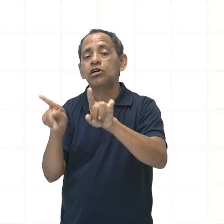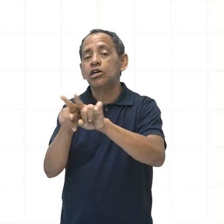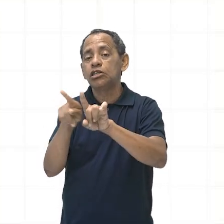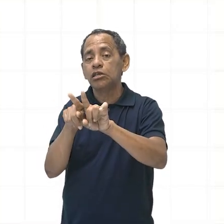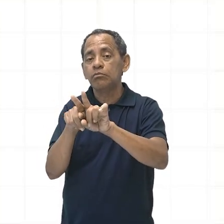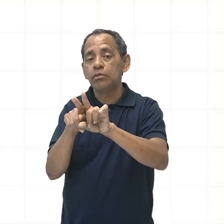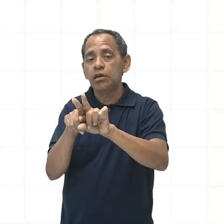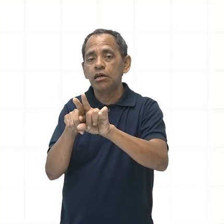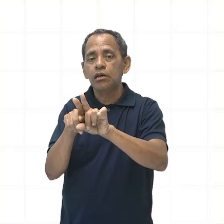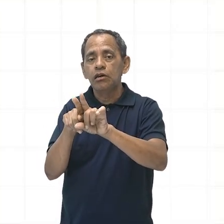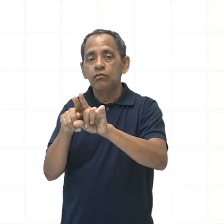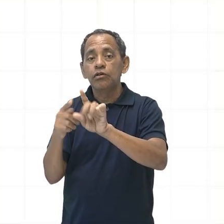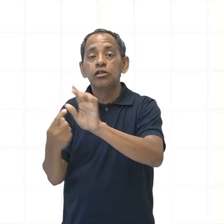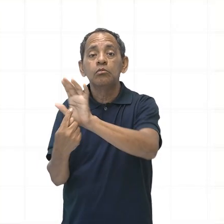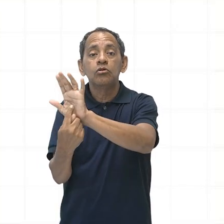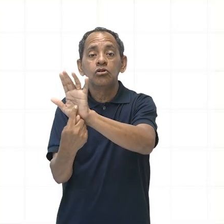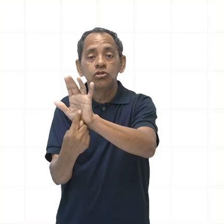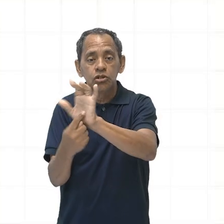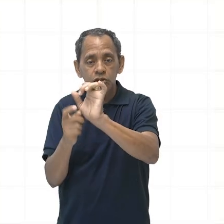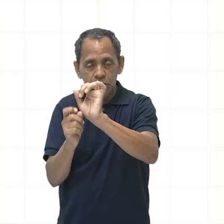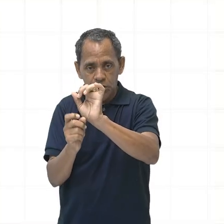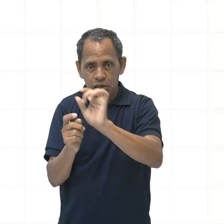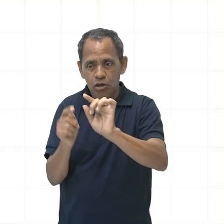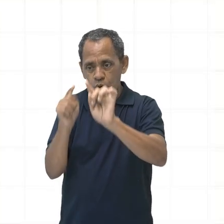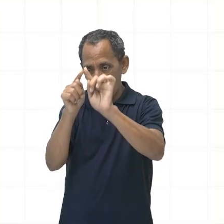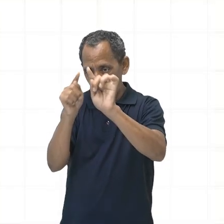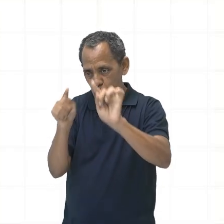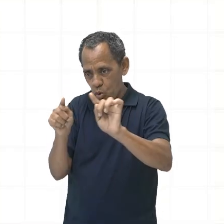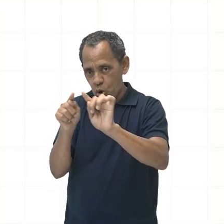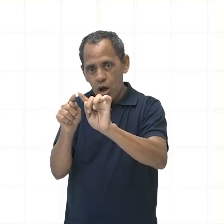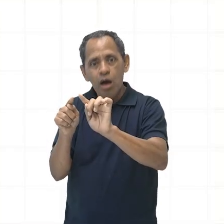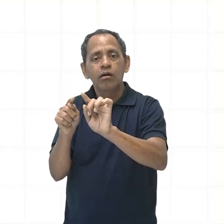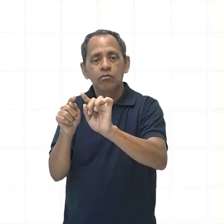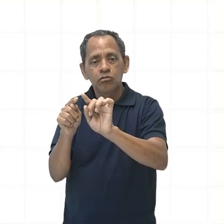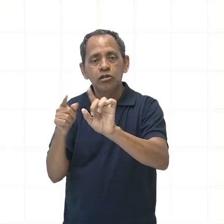ângulo destacado e o ângulo que tem um tracinho. Ou seja,